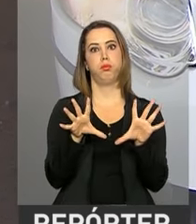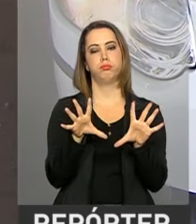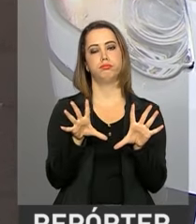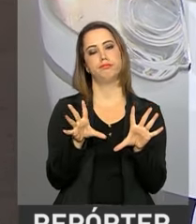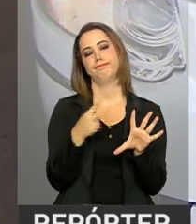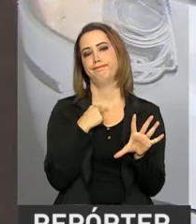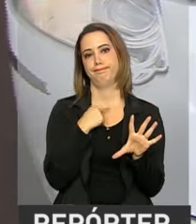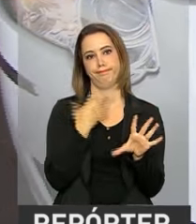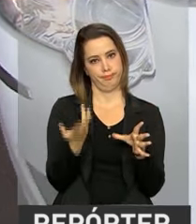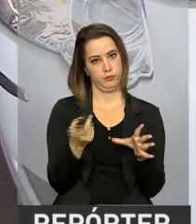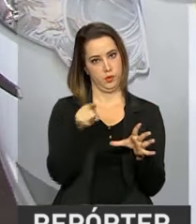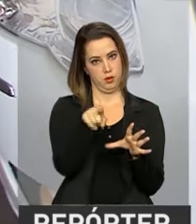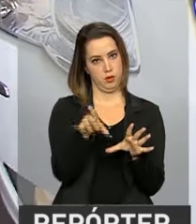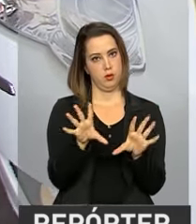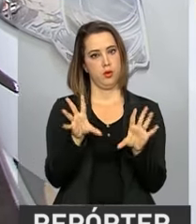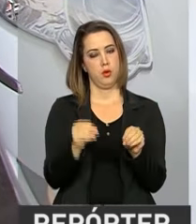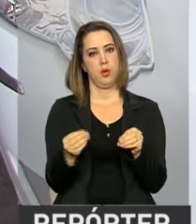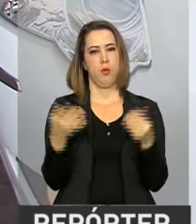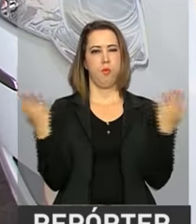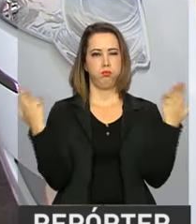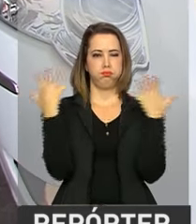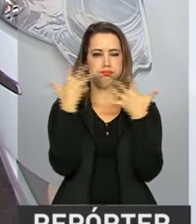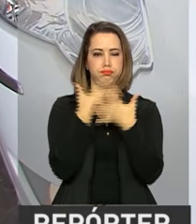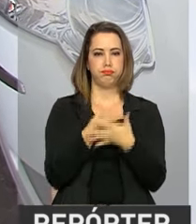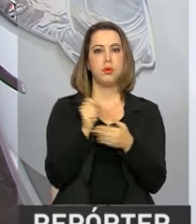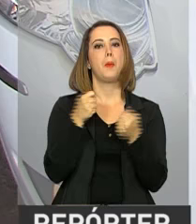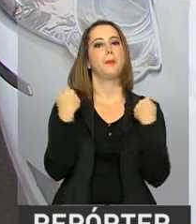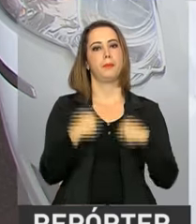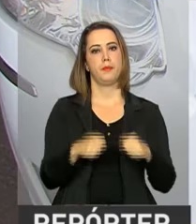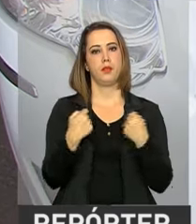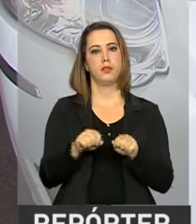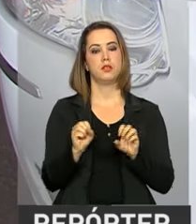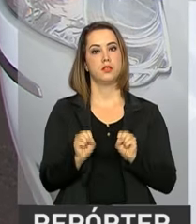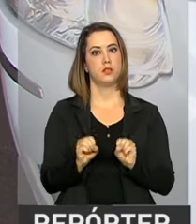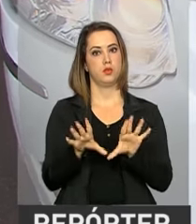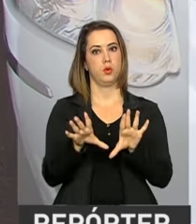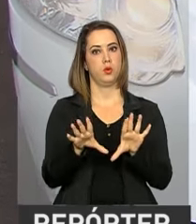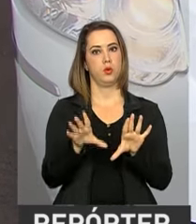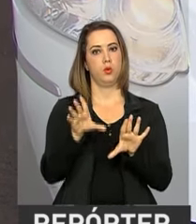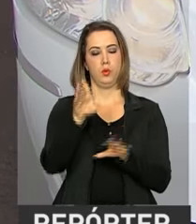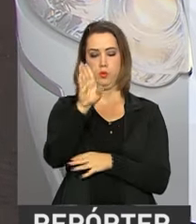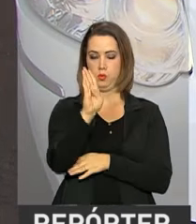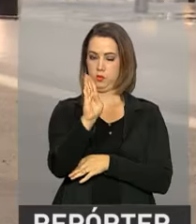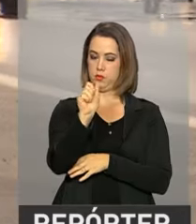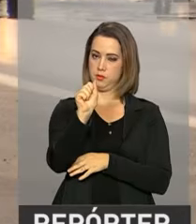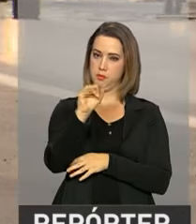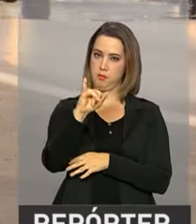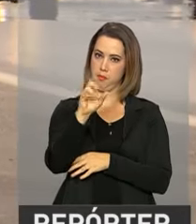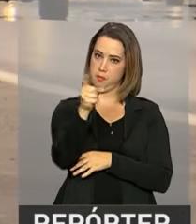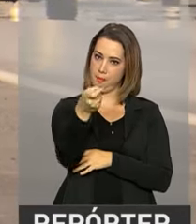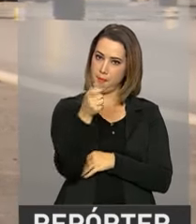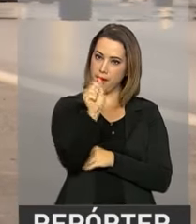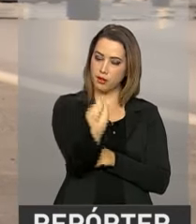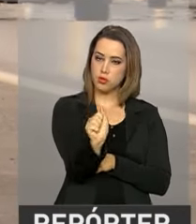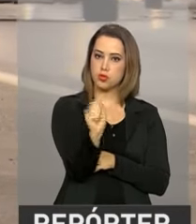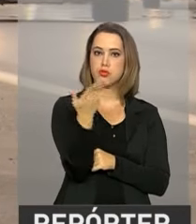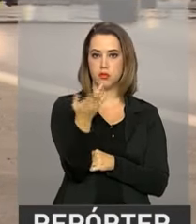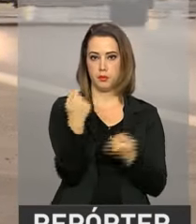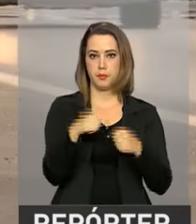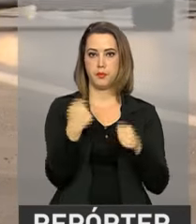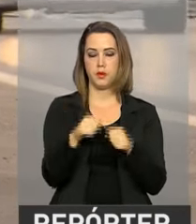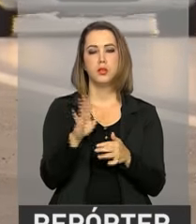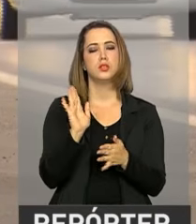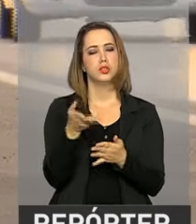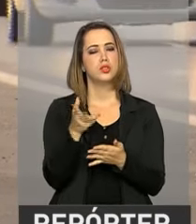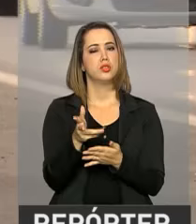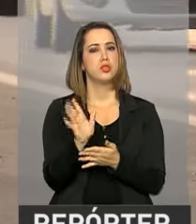alta, nem farol de neblina. Tem que ser luz baixa. O uso de farol baixo ligado durante o dia já